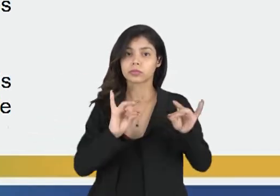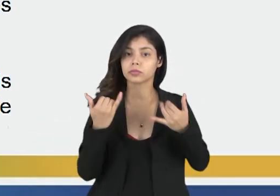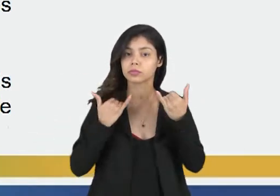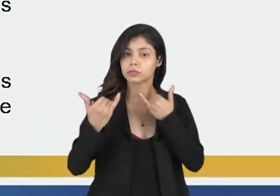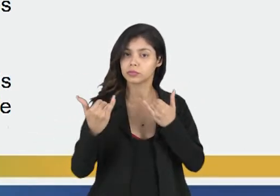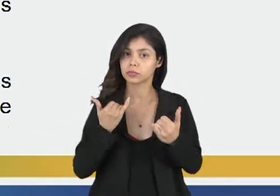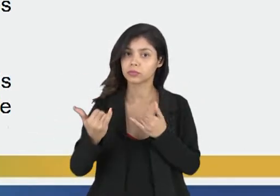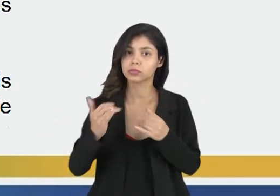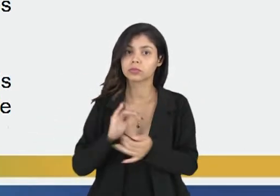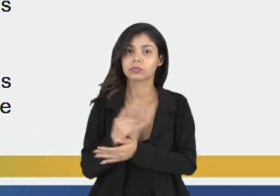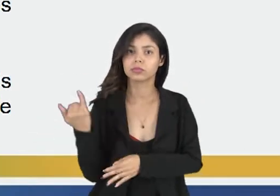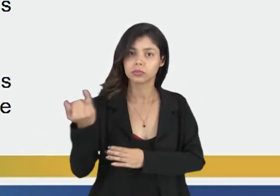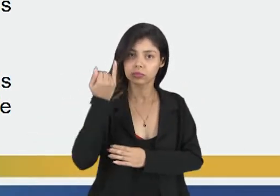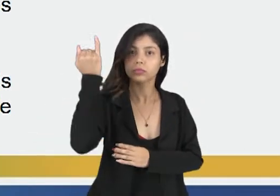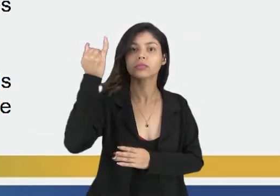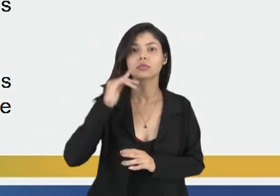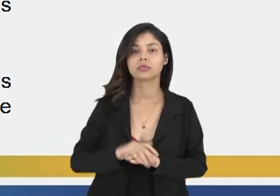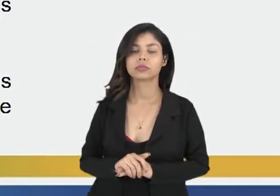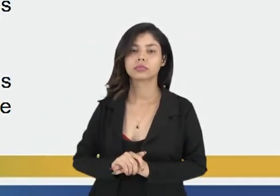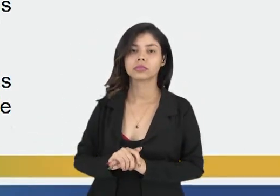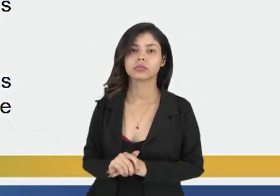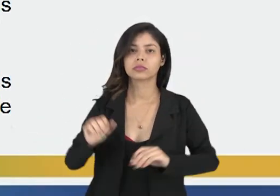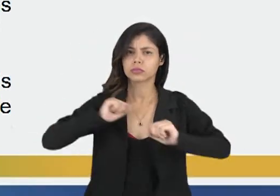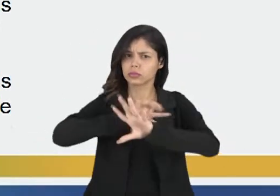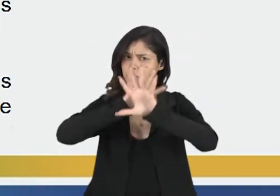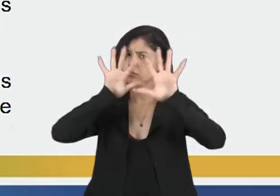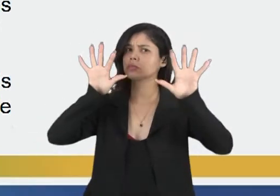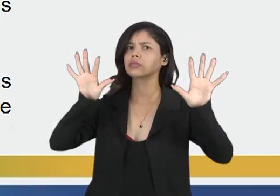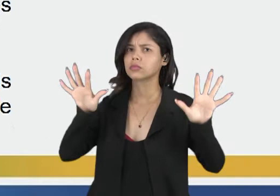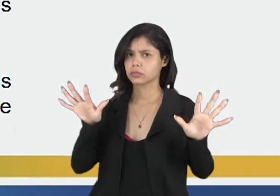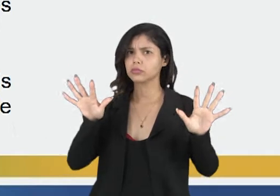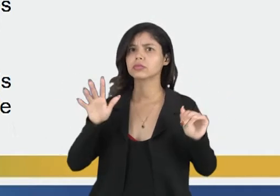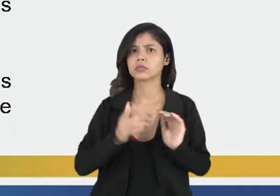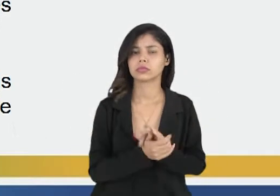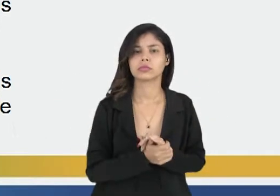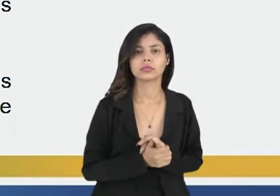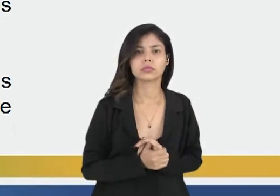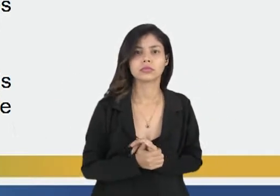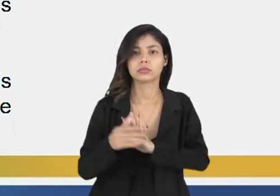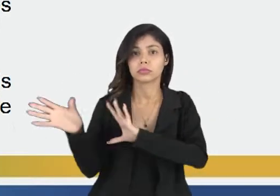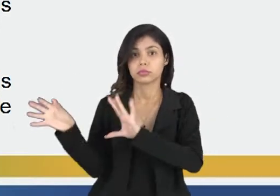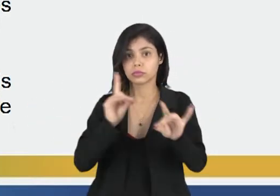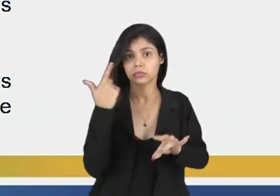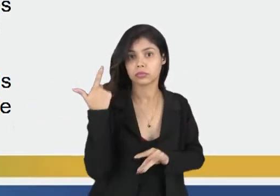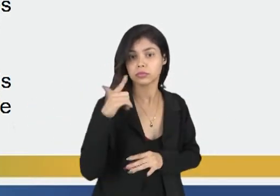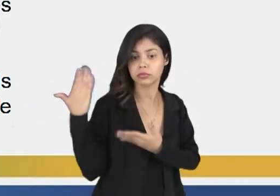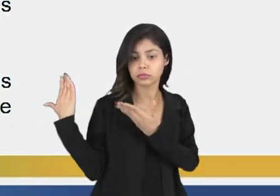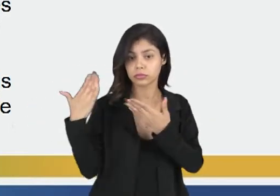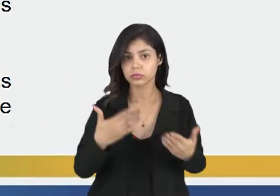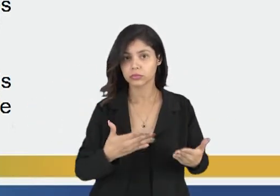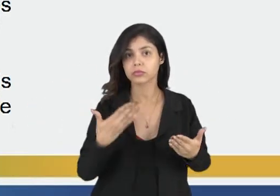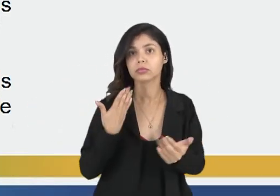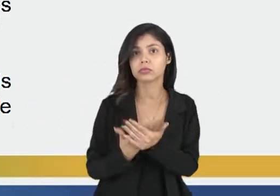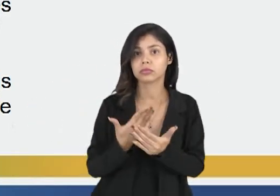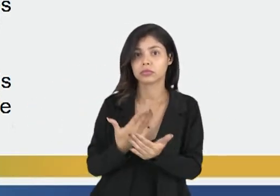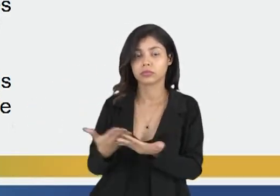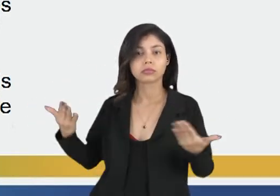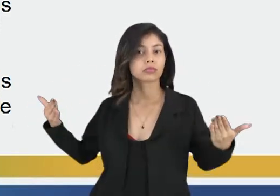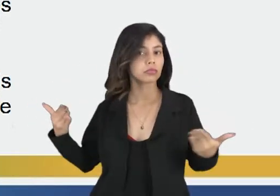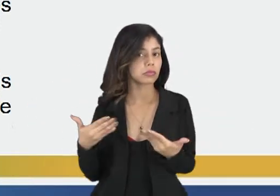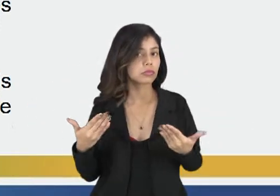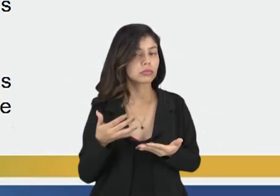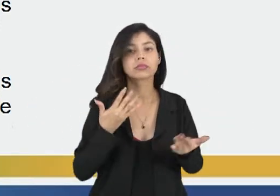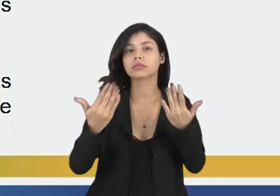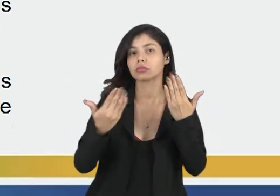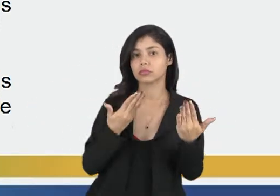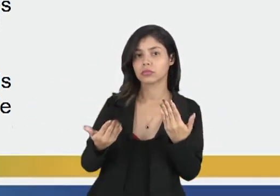trazem informações importantes e esclarecedoras para alcançarmos o objetivo da aula de hoje, que